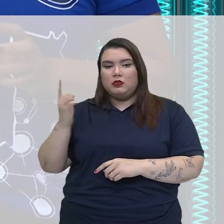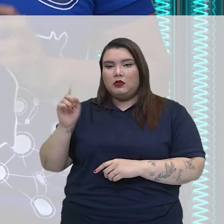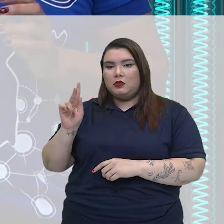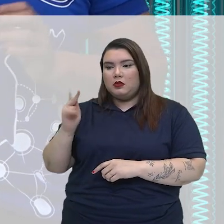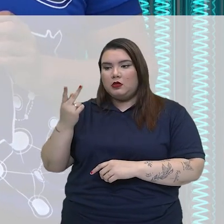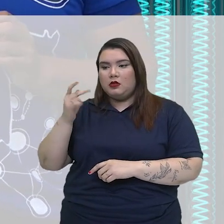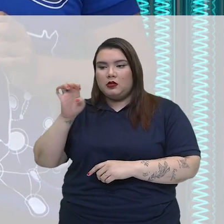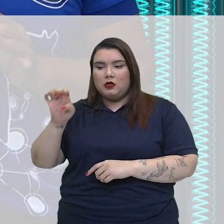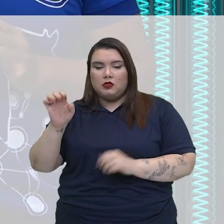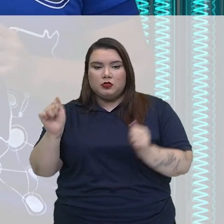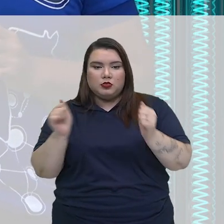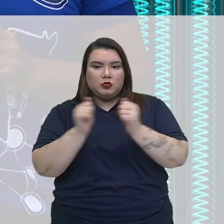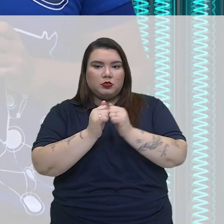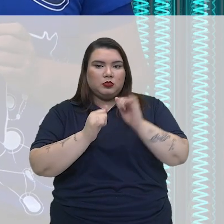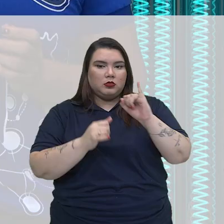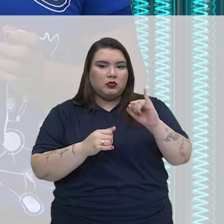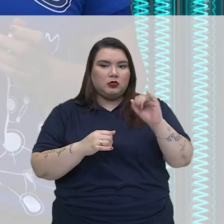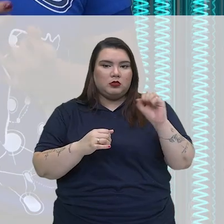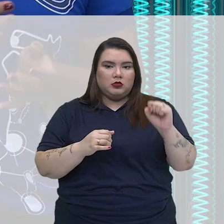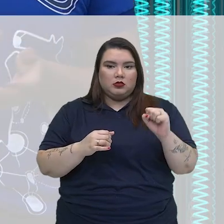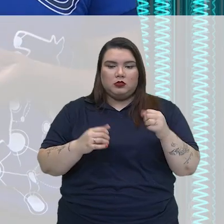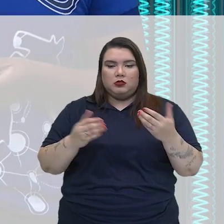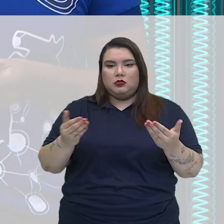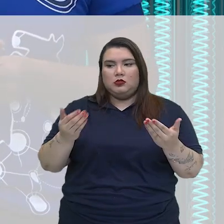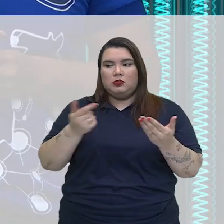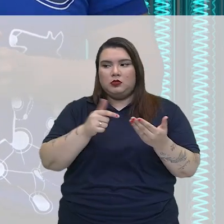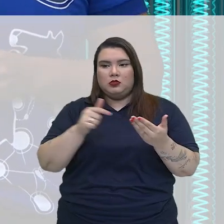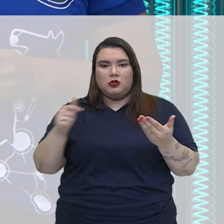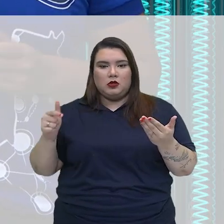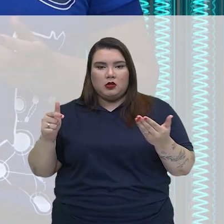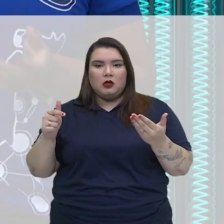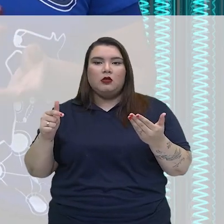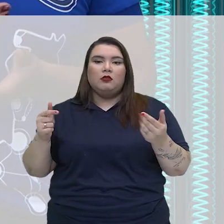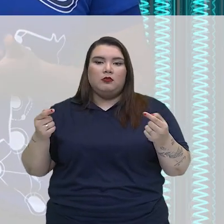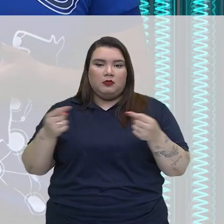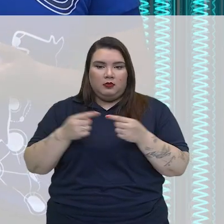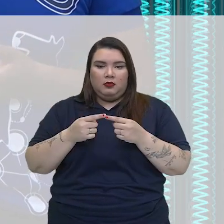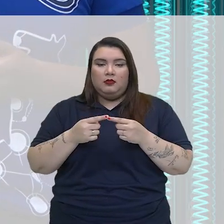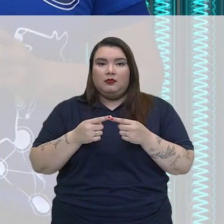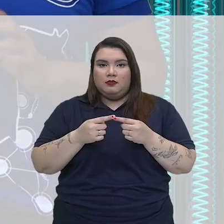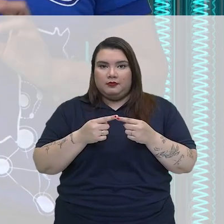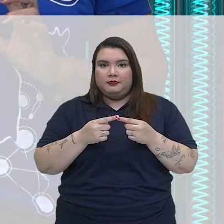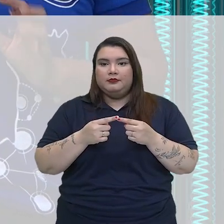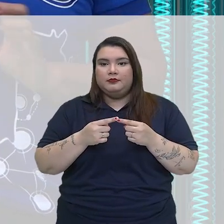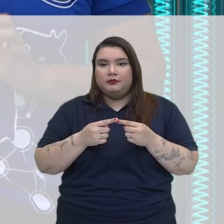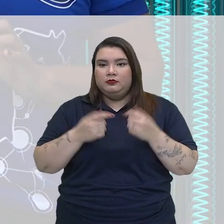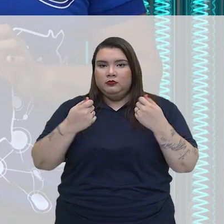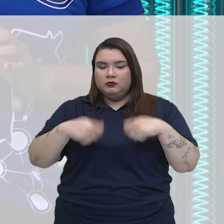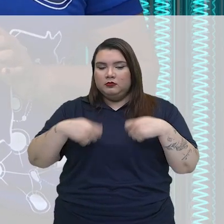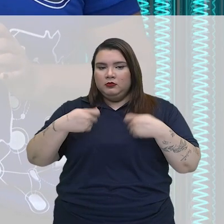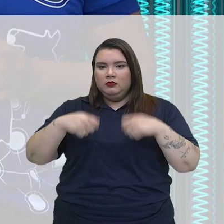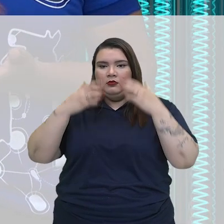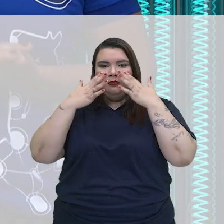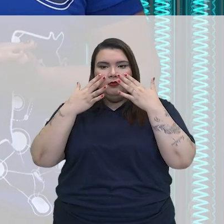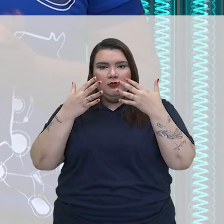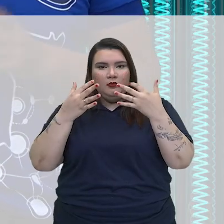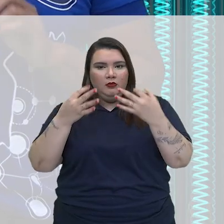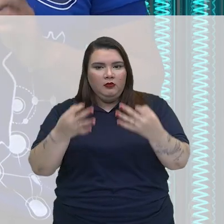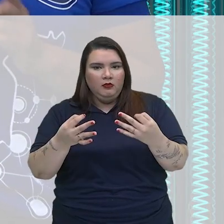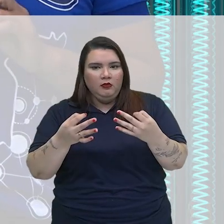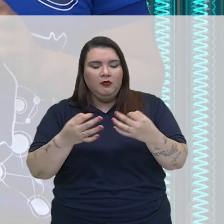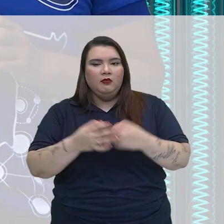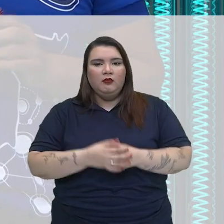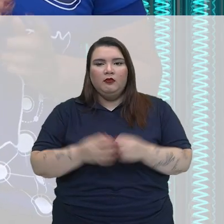sempre acompanhar o is, tá? Então, não existe he am ou you is. Preste atenção